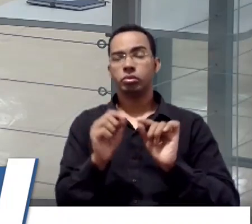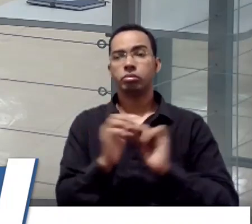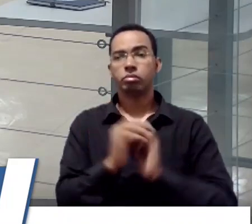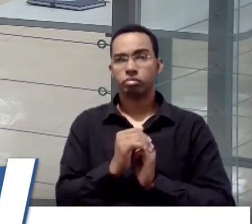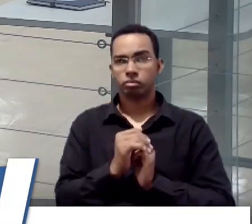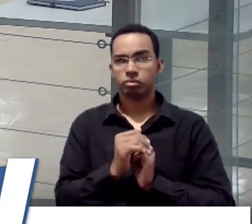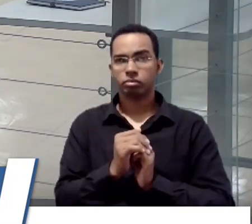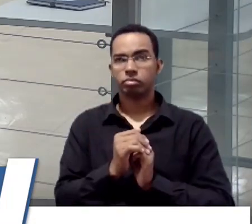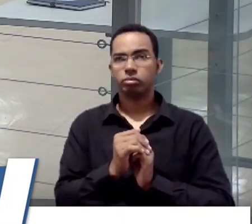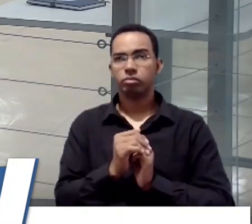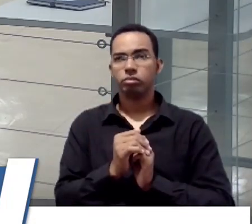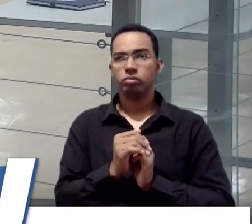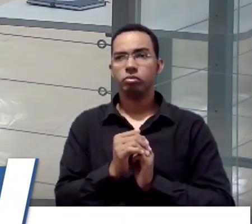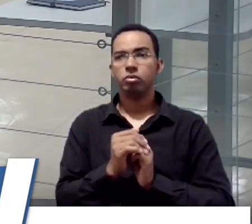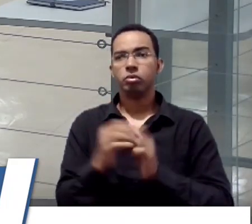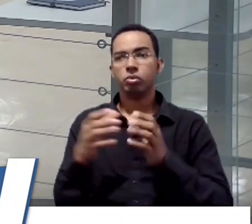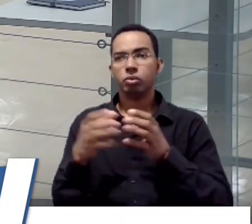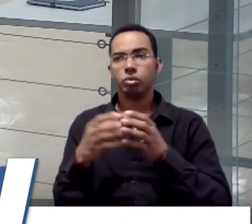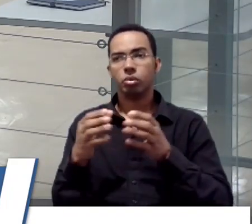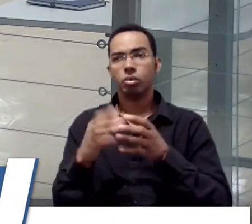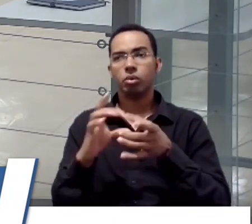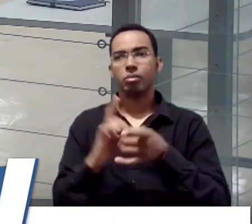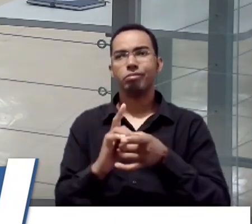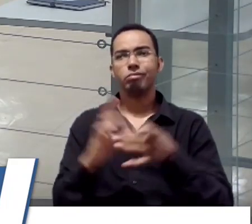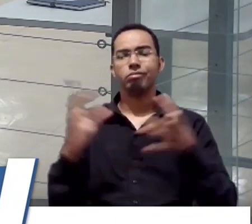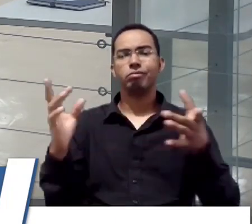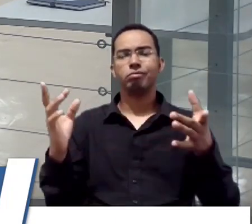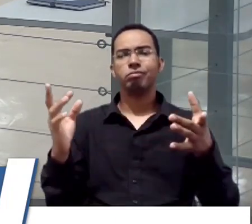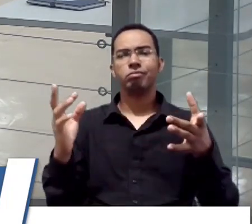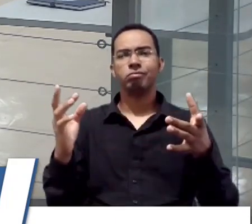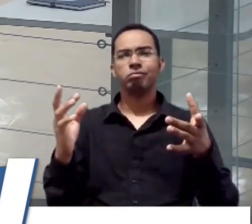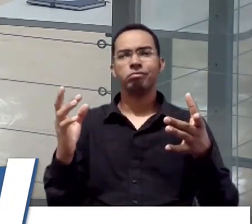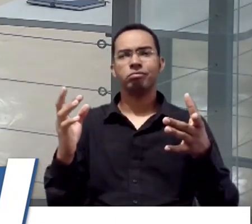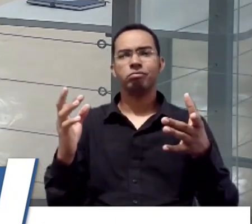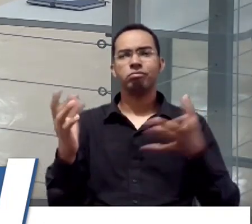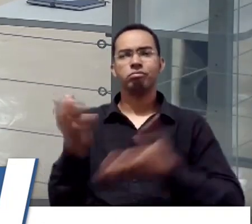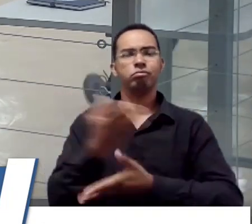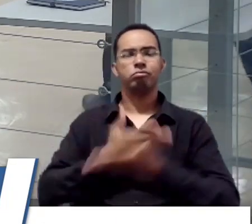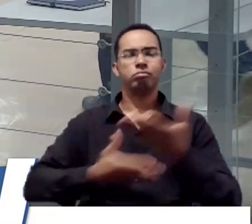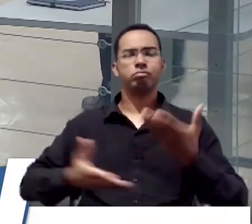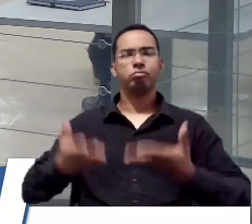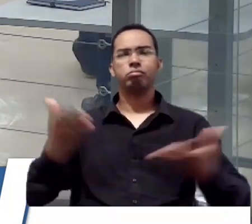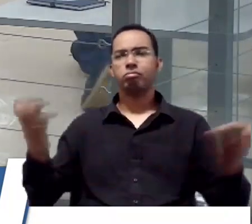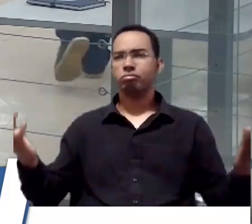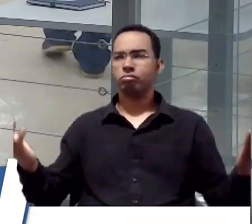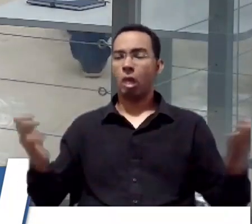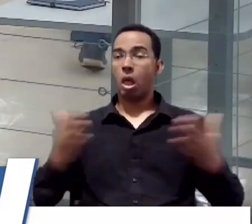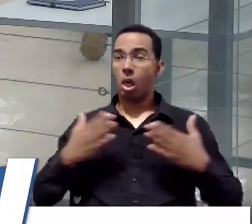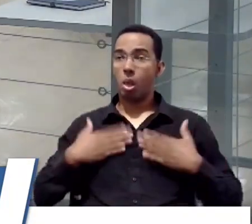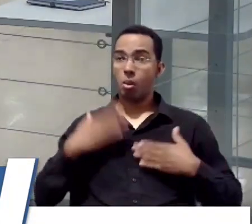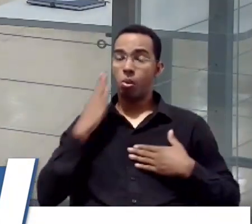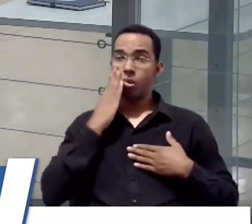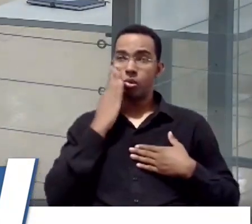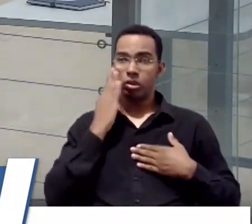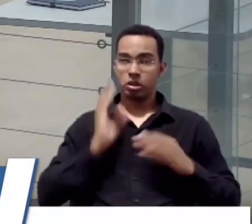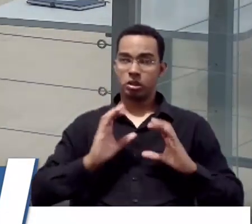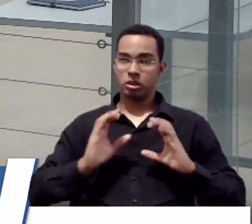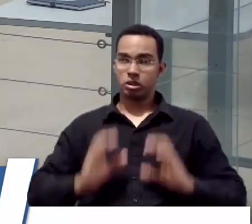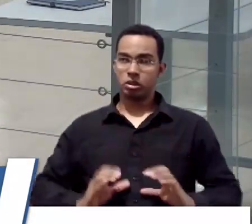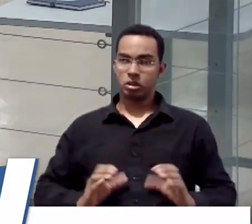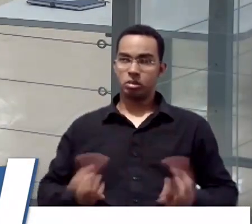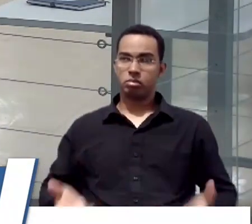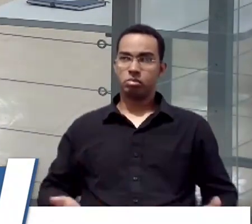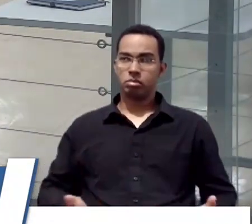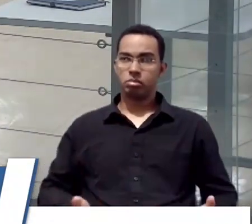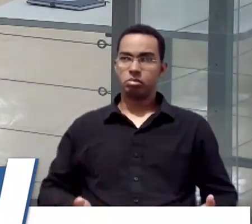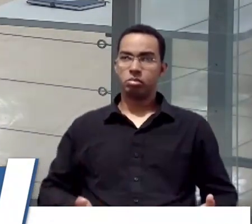que o jogo democrático não está sendo praticado, no meu entendimento de cidadão.